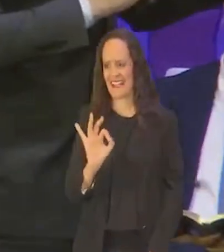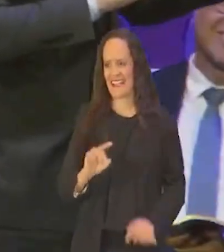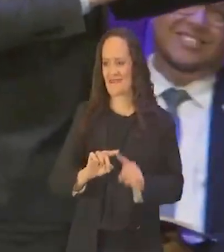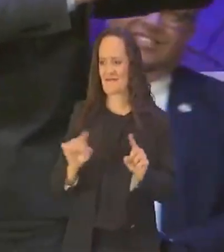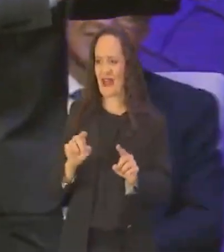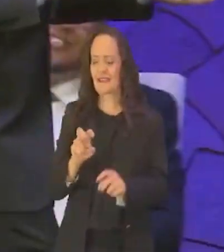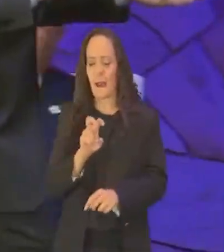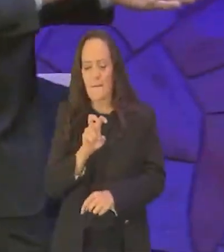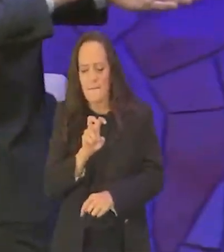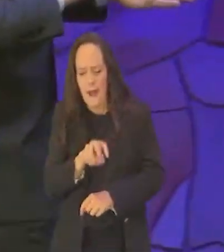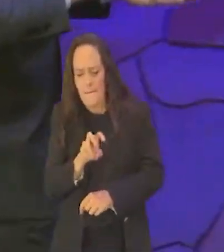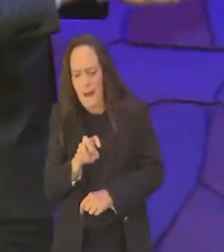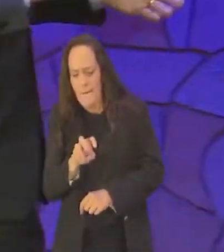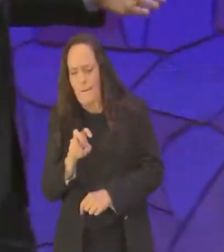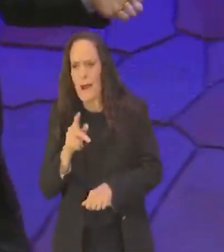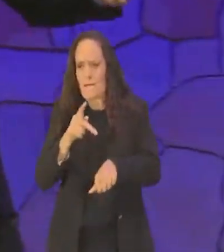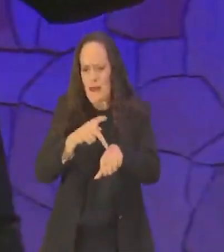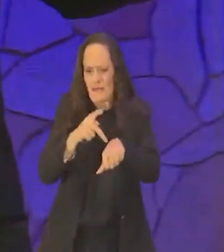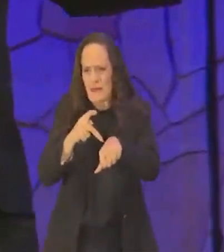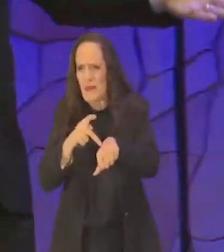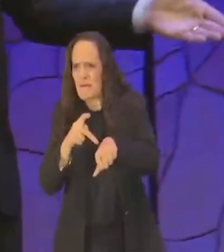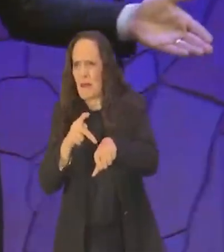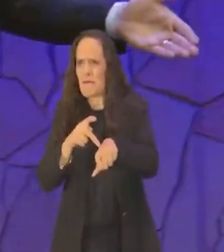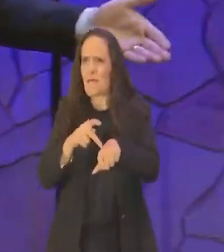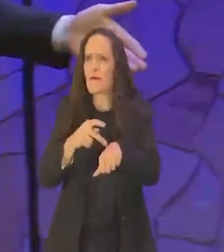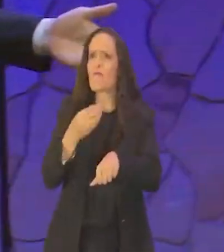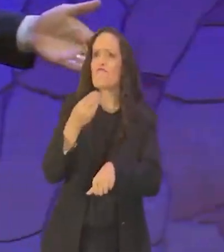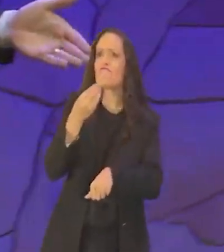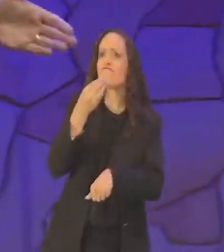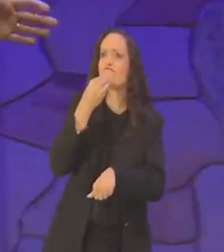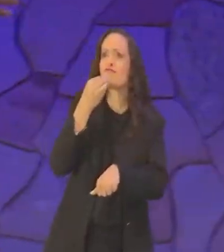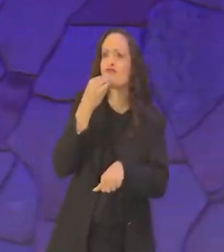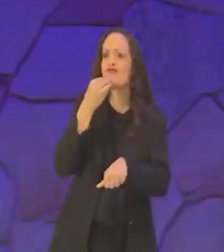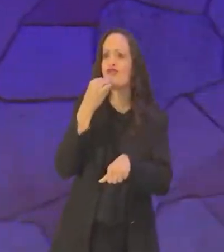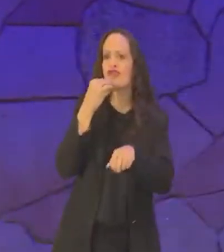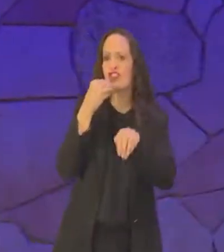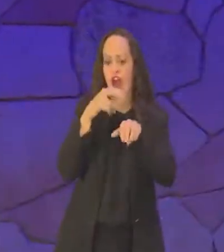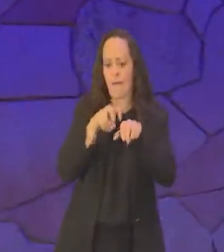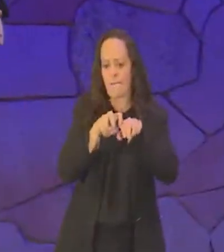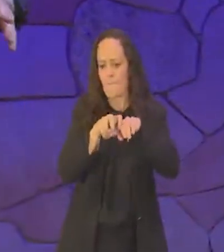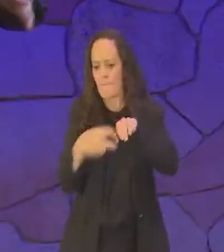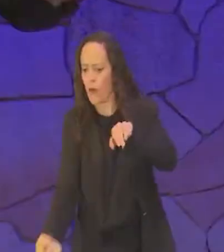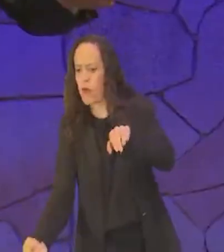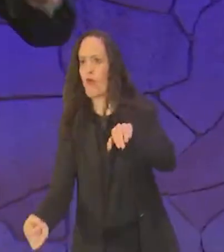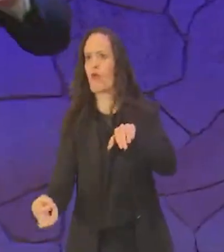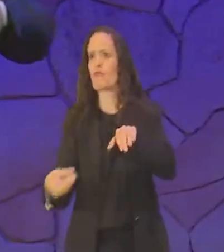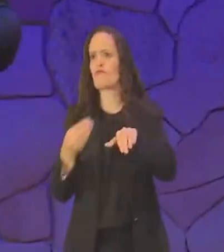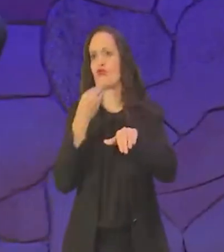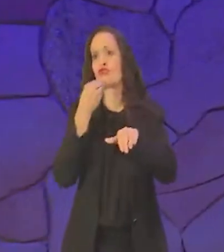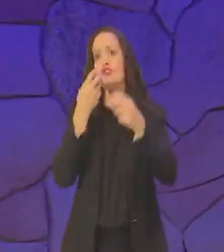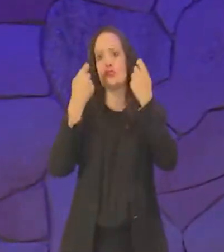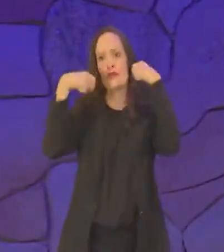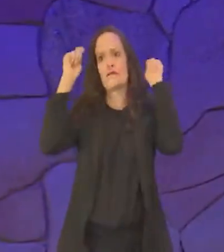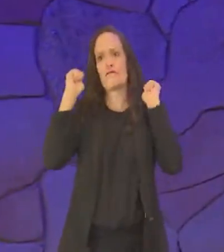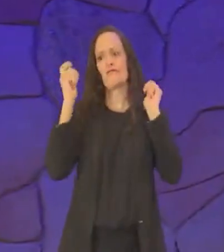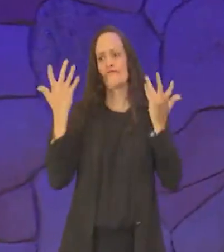Por ambientes cheios de rochas que podiam deslizar e que causariam insegurança e risco de vida.